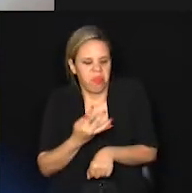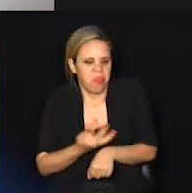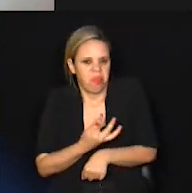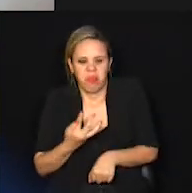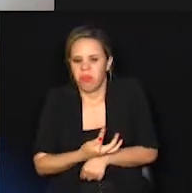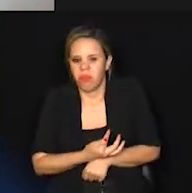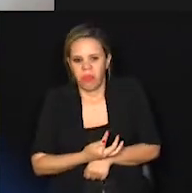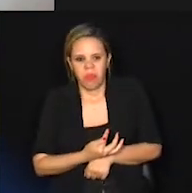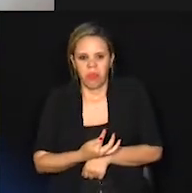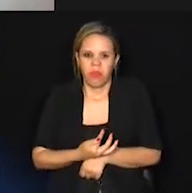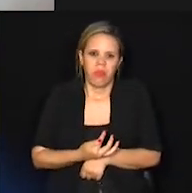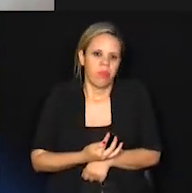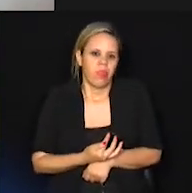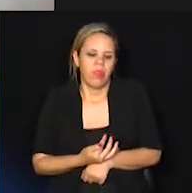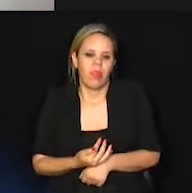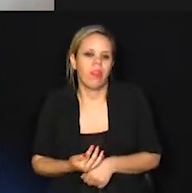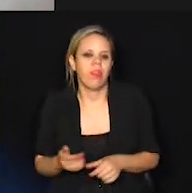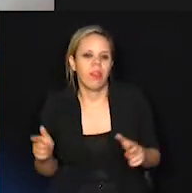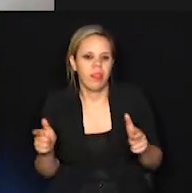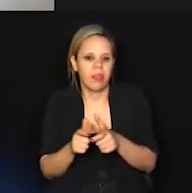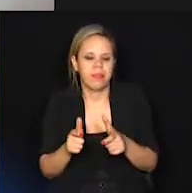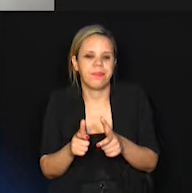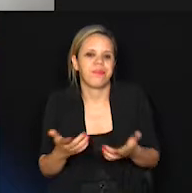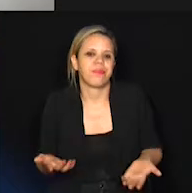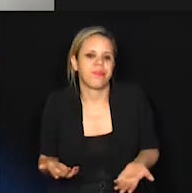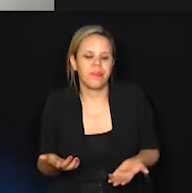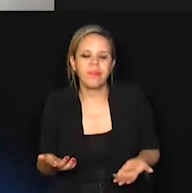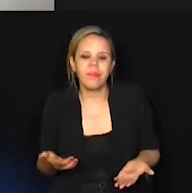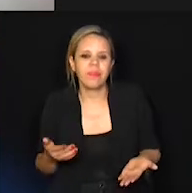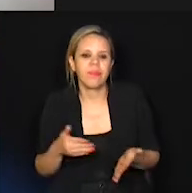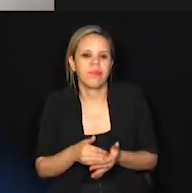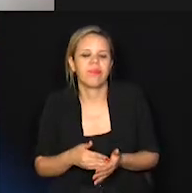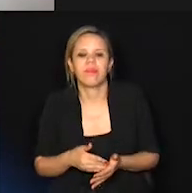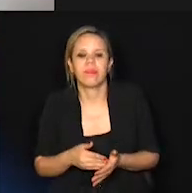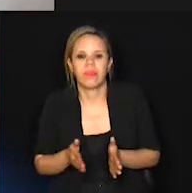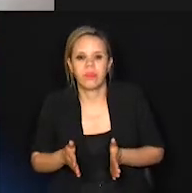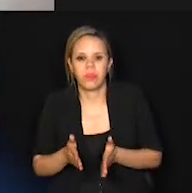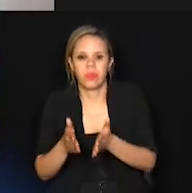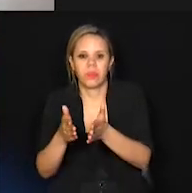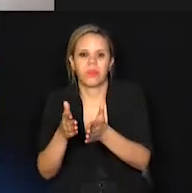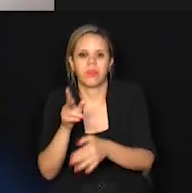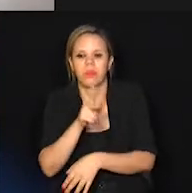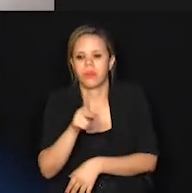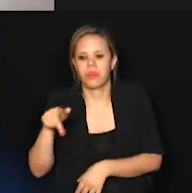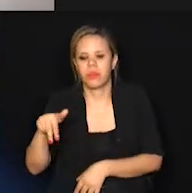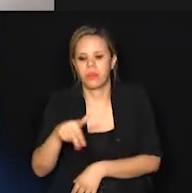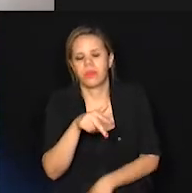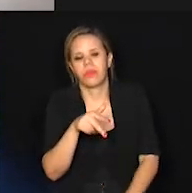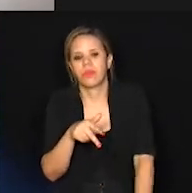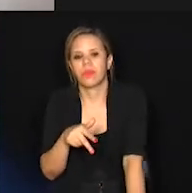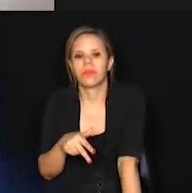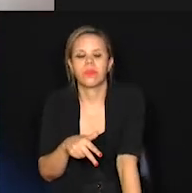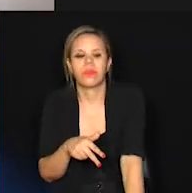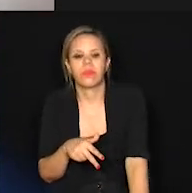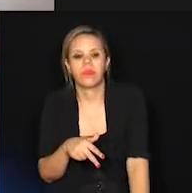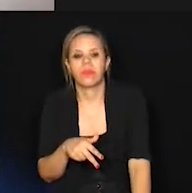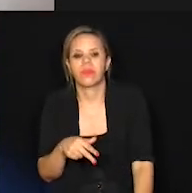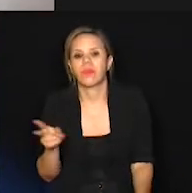o mínimo e o máximo é um corredor que sobra para o professor. A questão